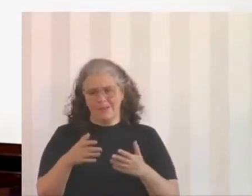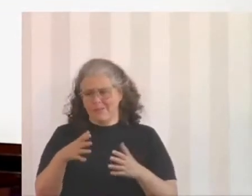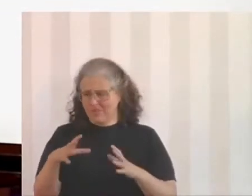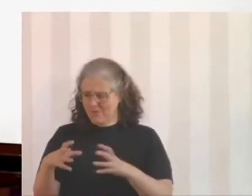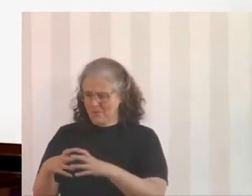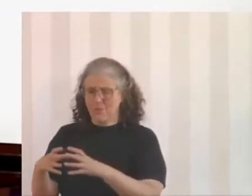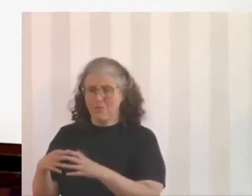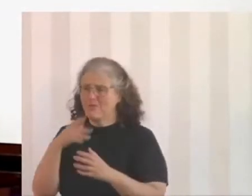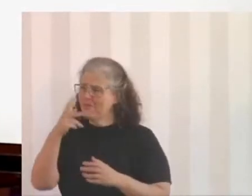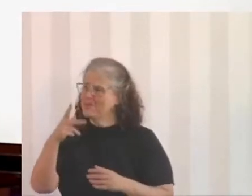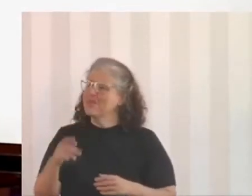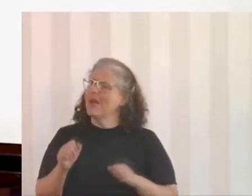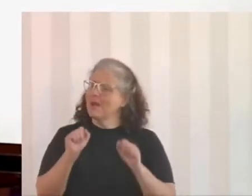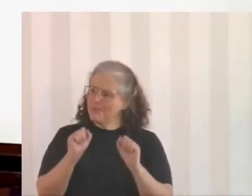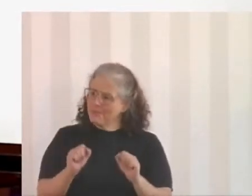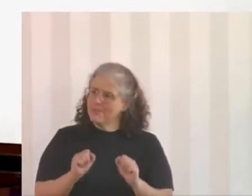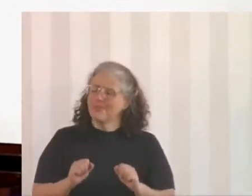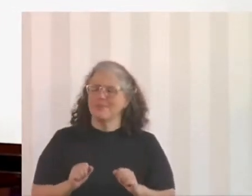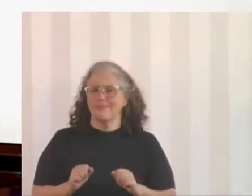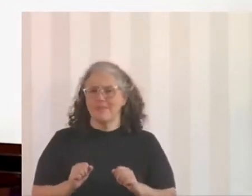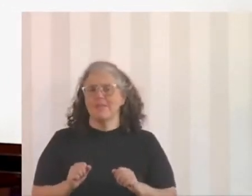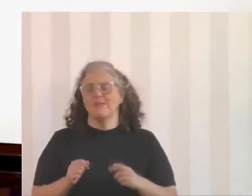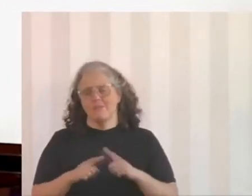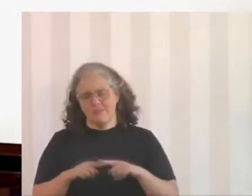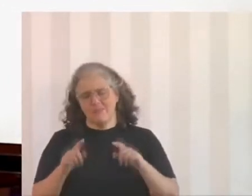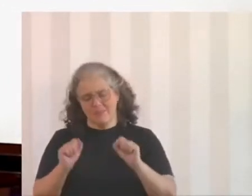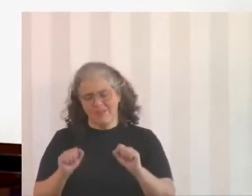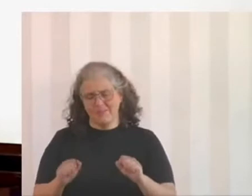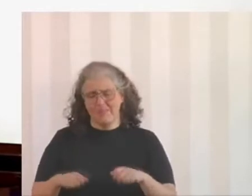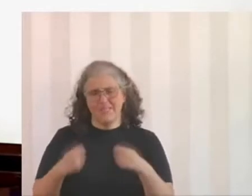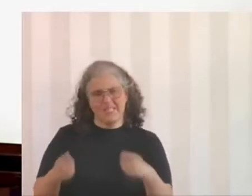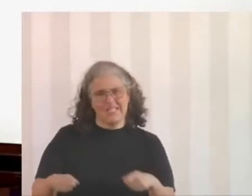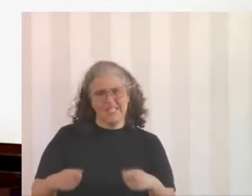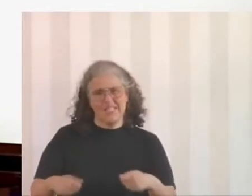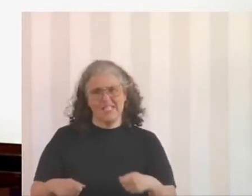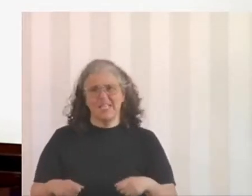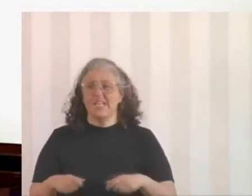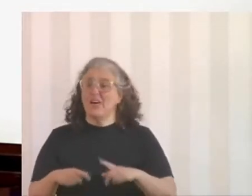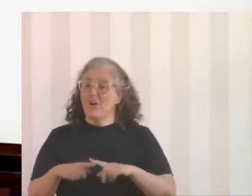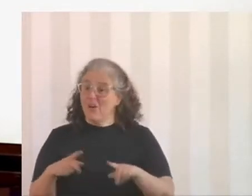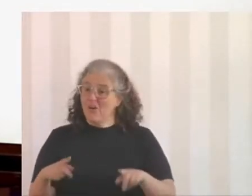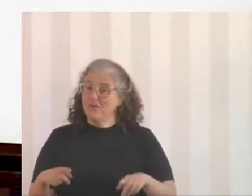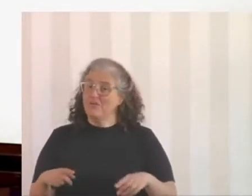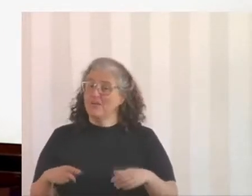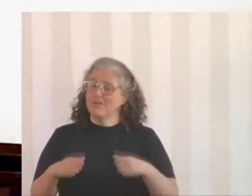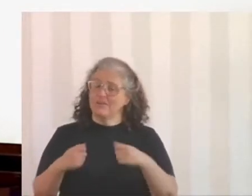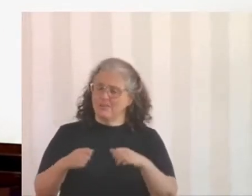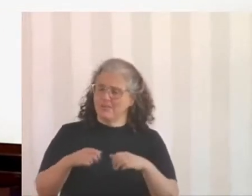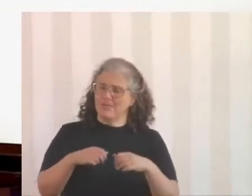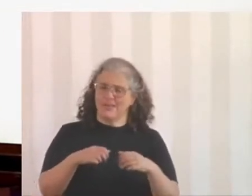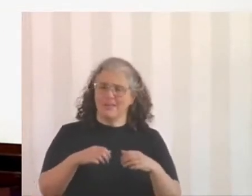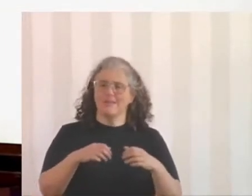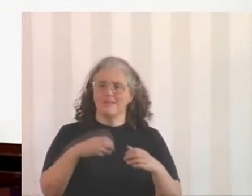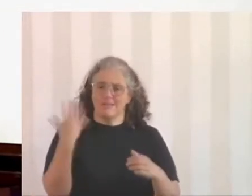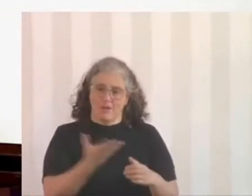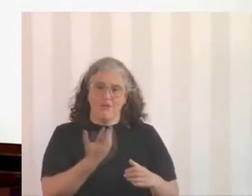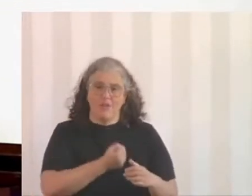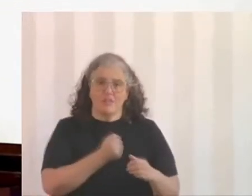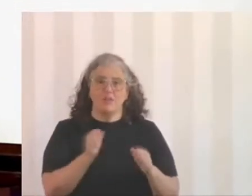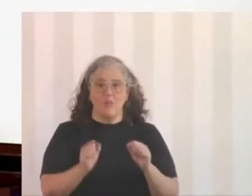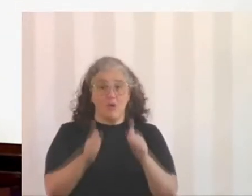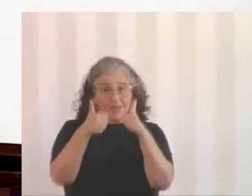Ele fala depois dos inimigos da cruz de Cristo, e Paulo inclusive diz que foi levado